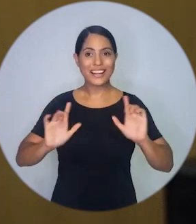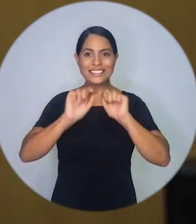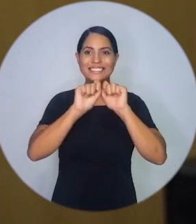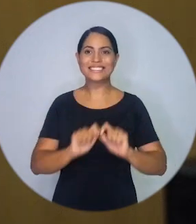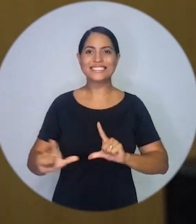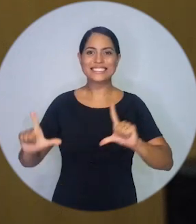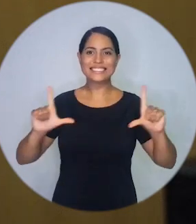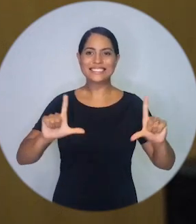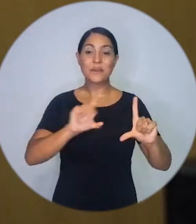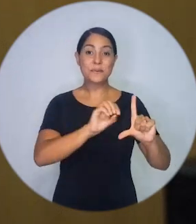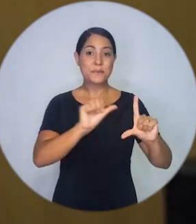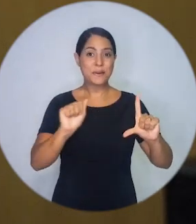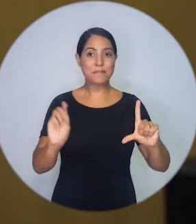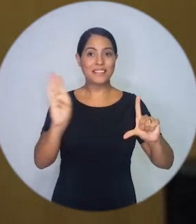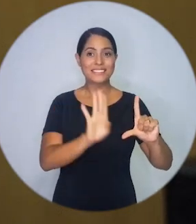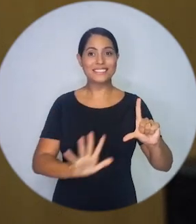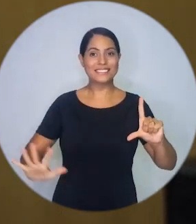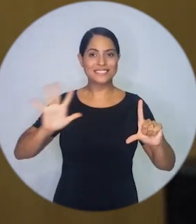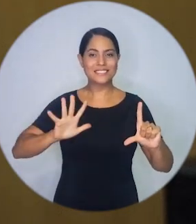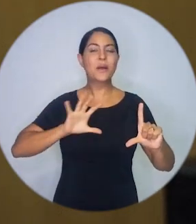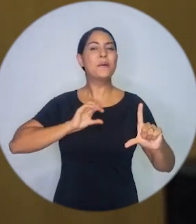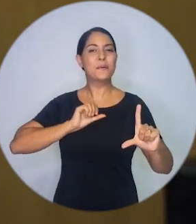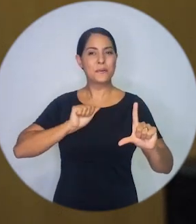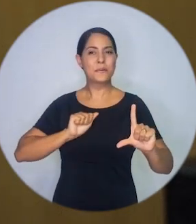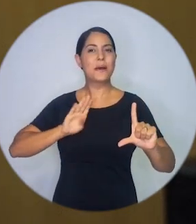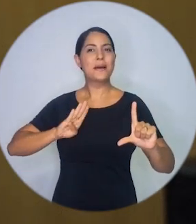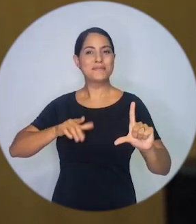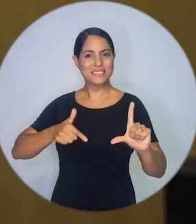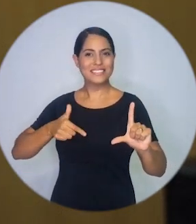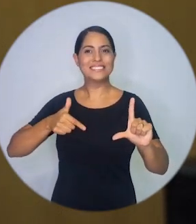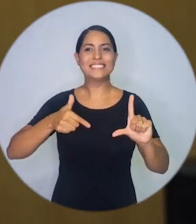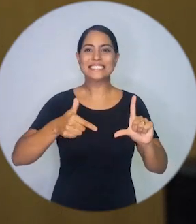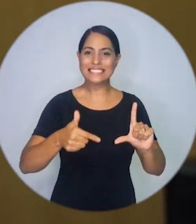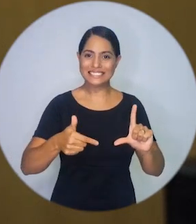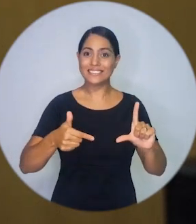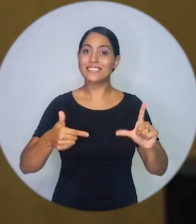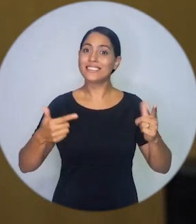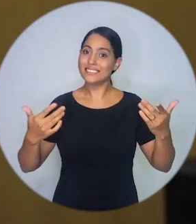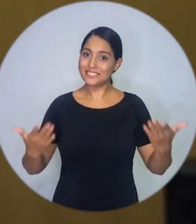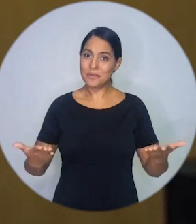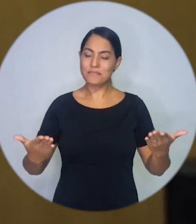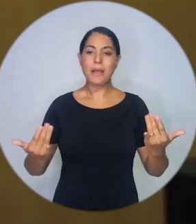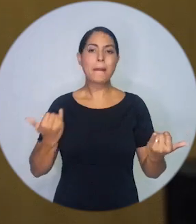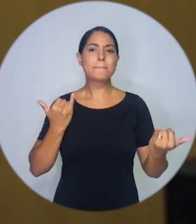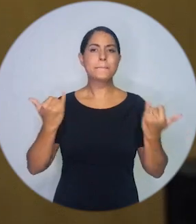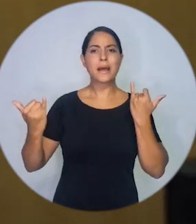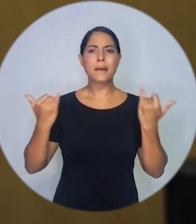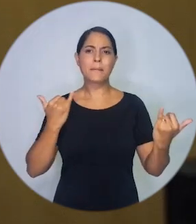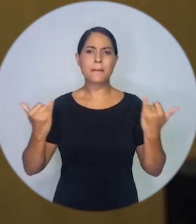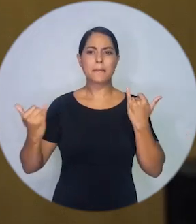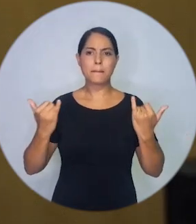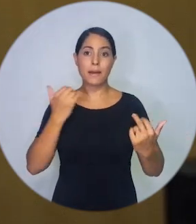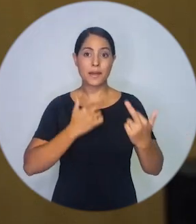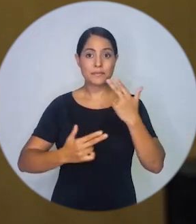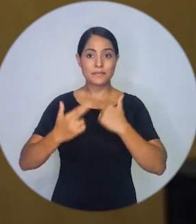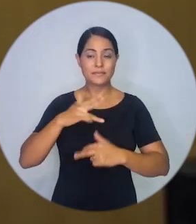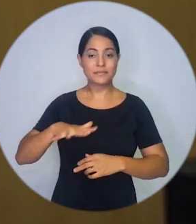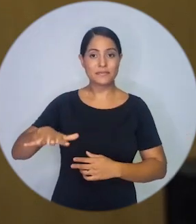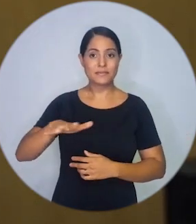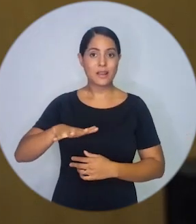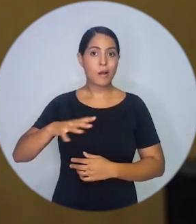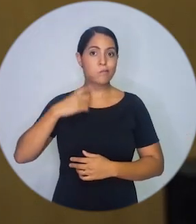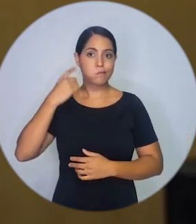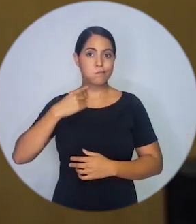Olá, esse é o programa OAB Nacional, uma produção e realização da Ordem dos Advogados do Brasil. Aqui você fica por dentro